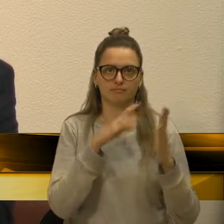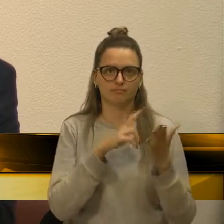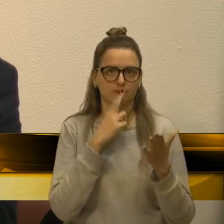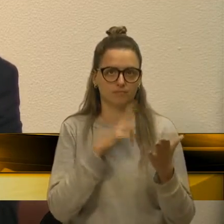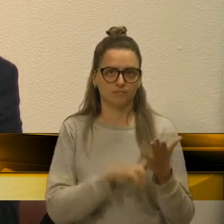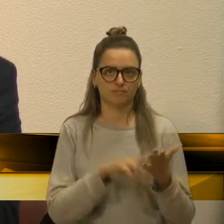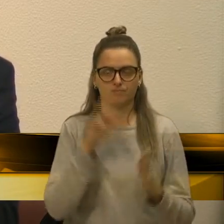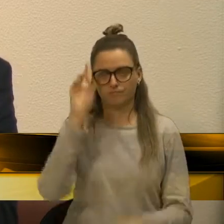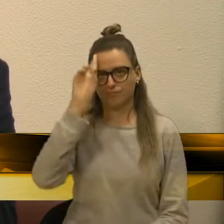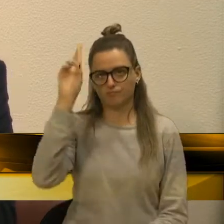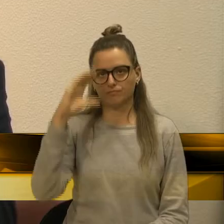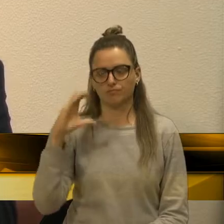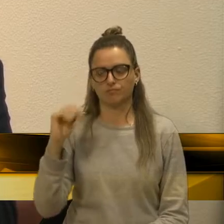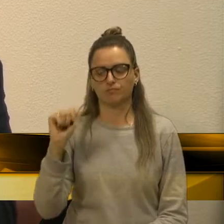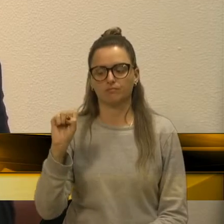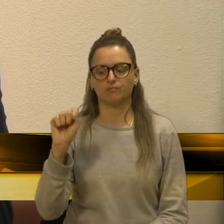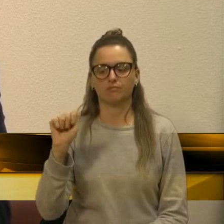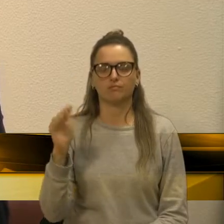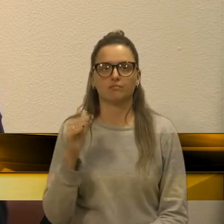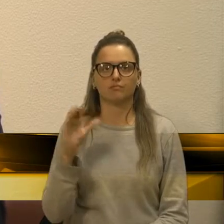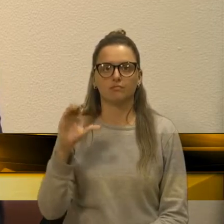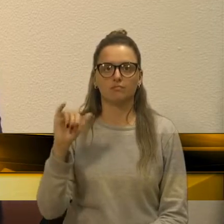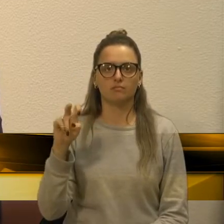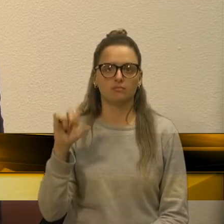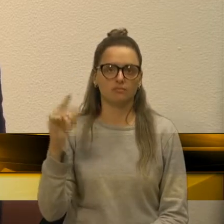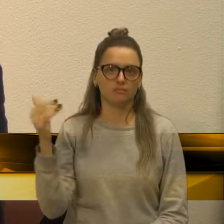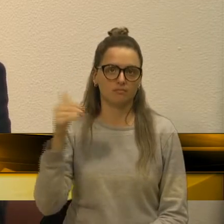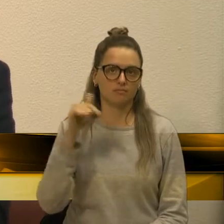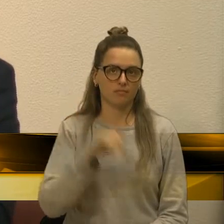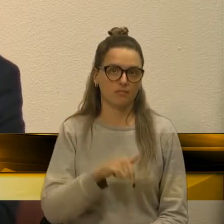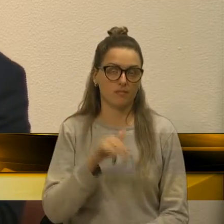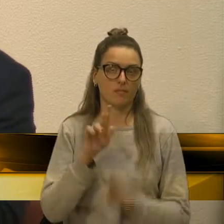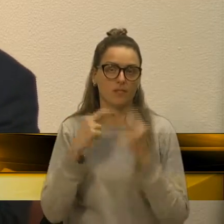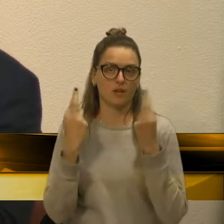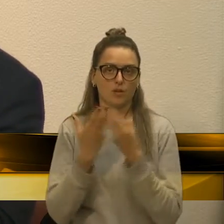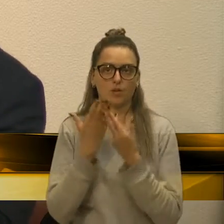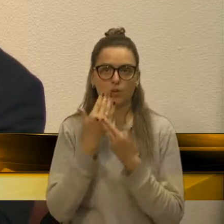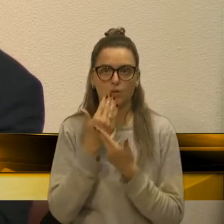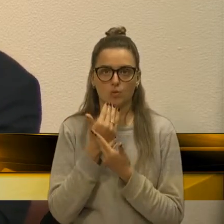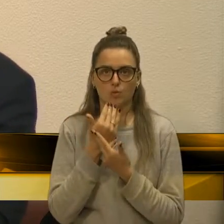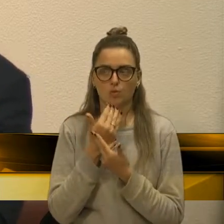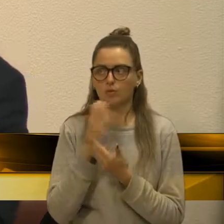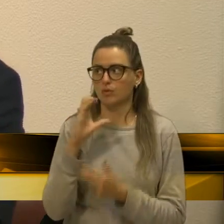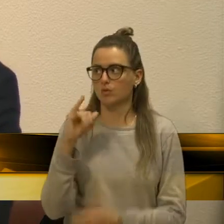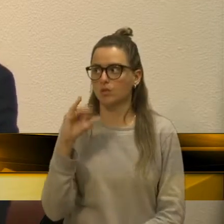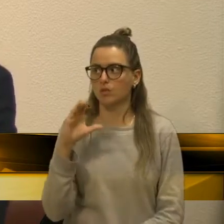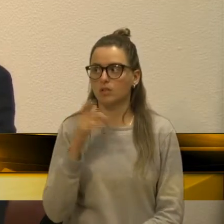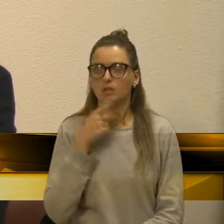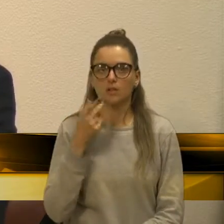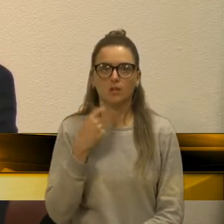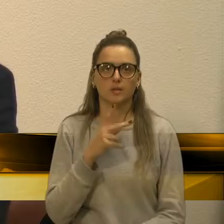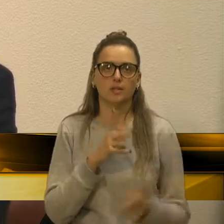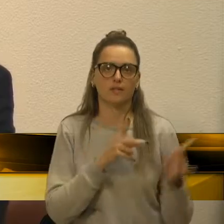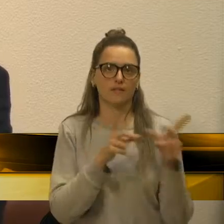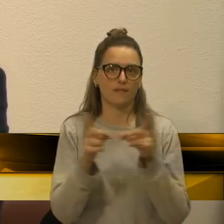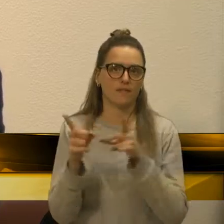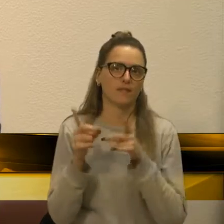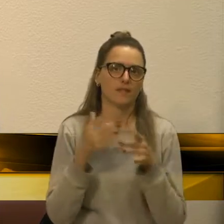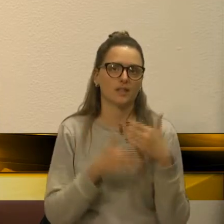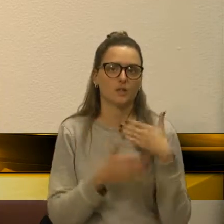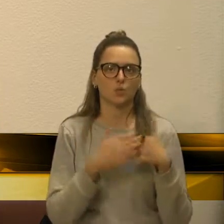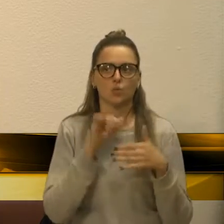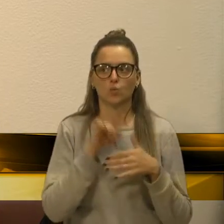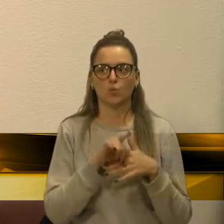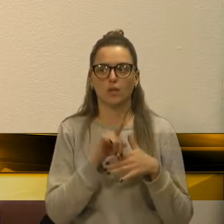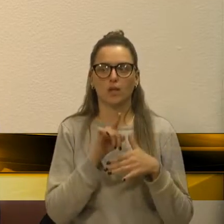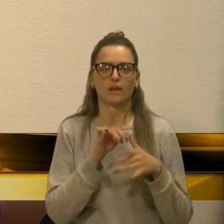Casa Civil, recentemente aqui em Caxias do Sul, na reunião almoço da SIC, disse aqui que tem que vender tudo. A privatização